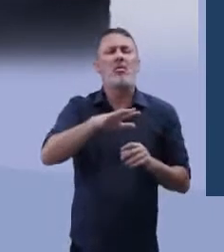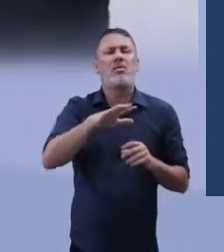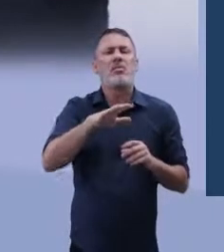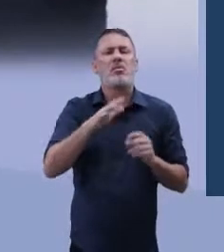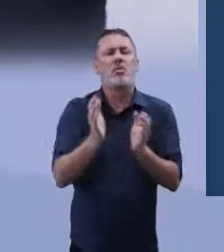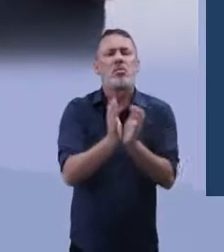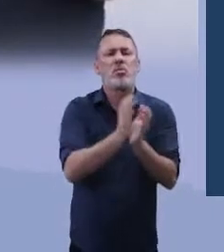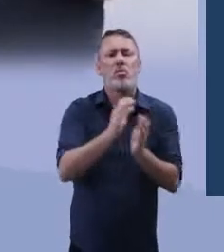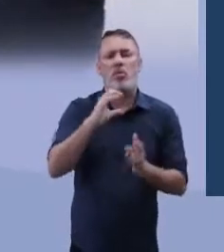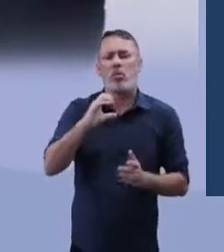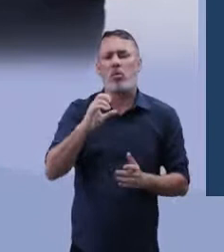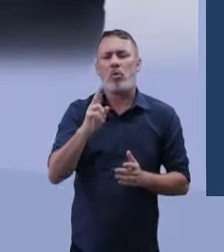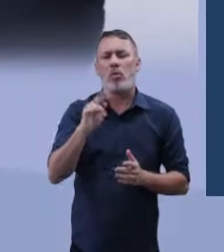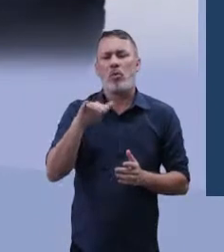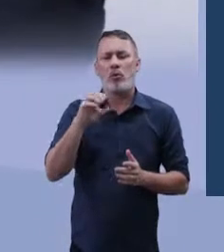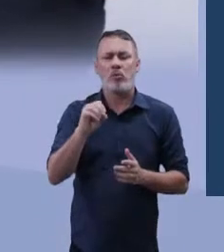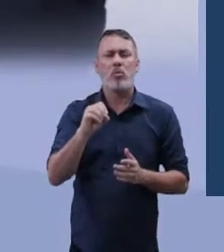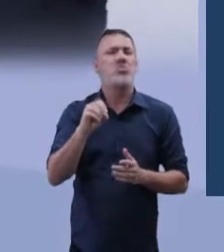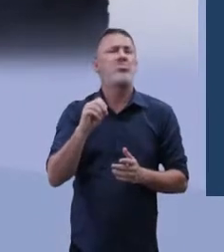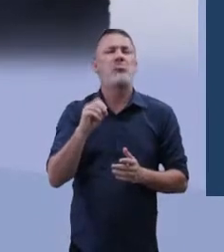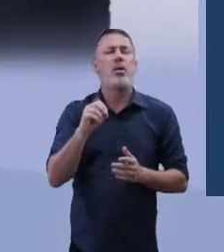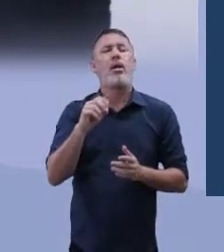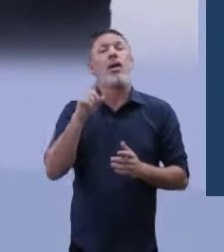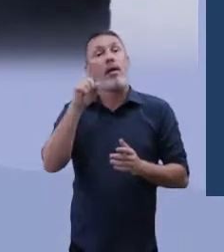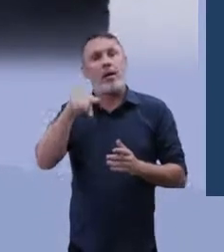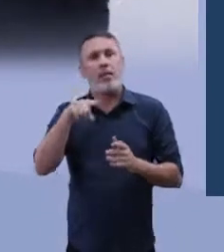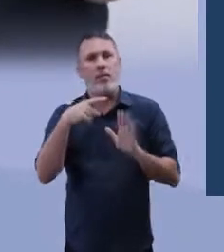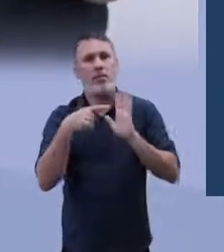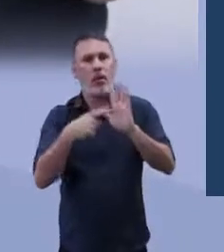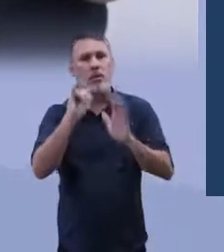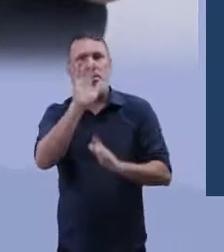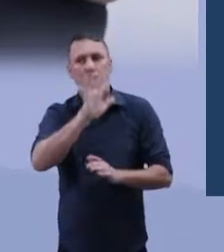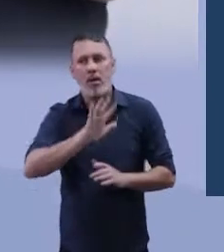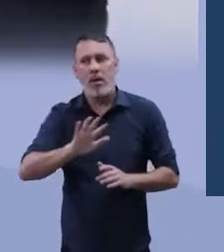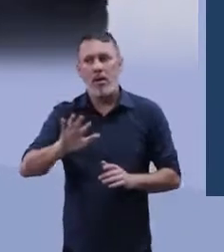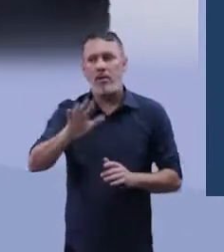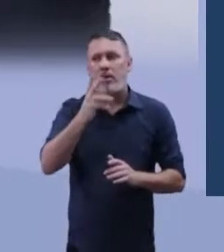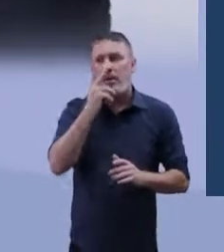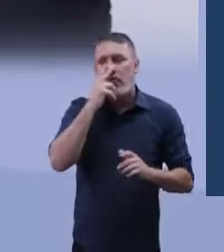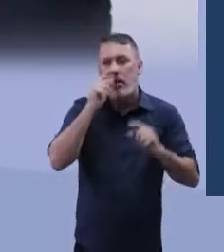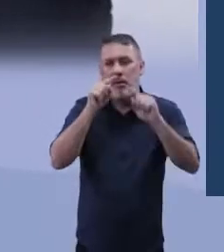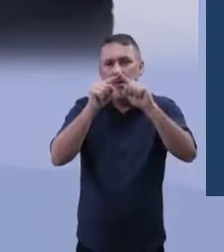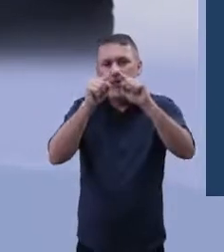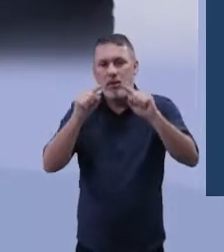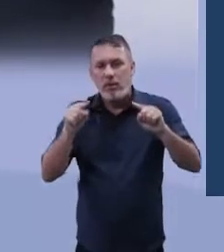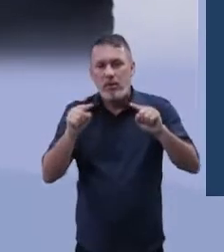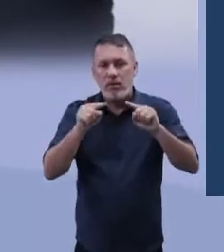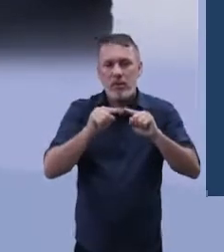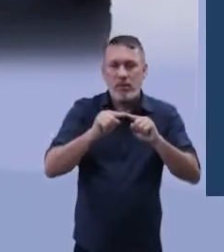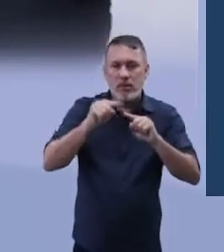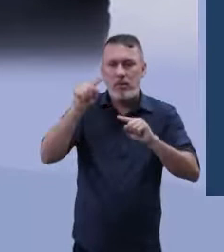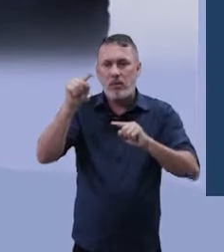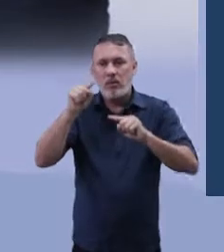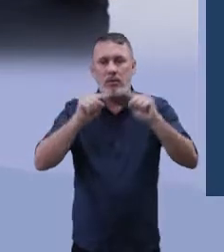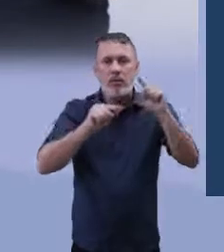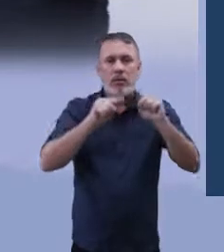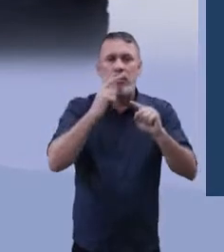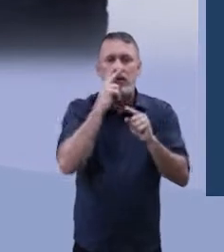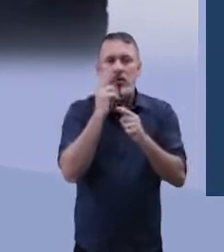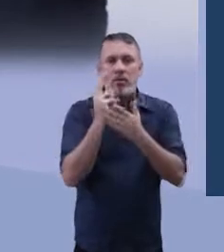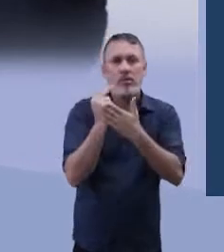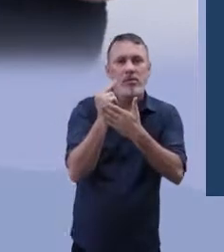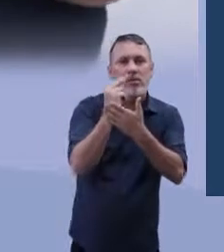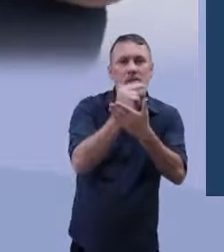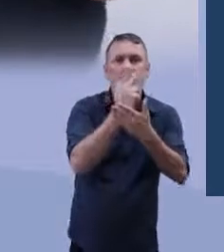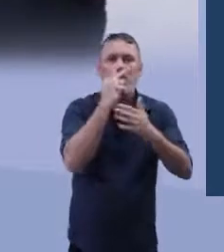O cubismo trata as imagens de modo geométrico e as figuras não mais copiarão